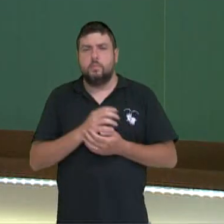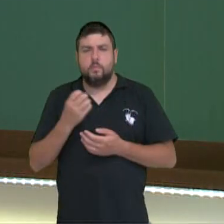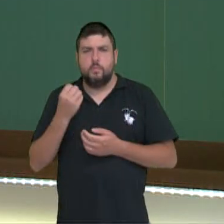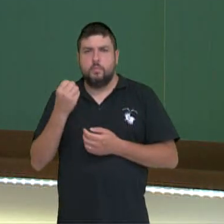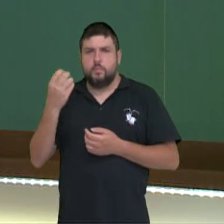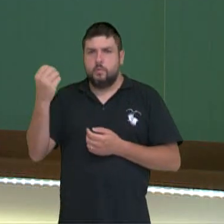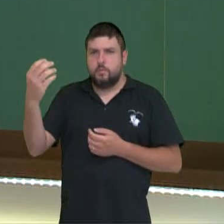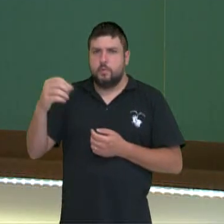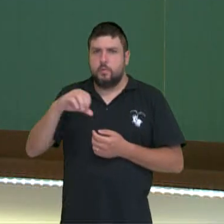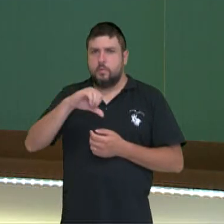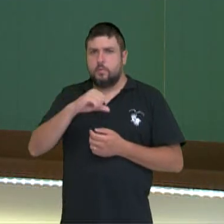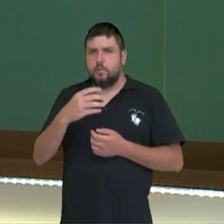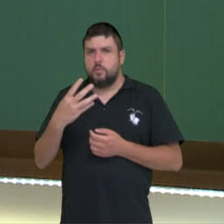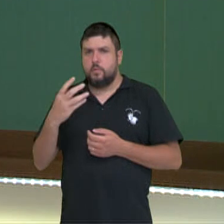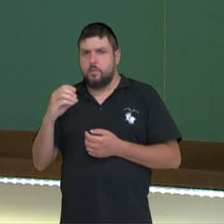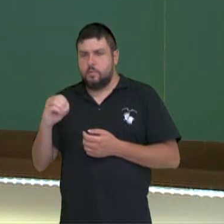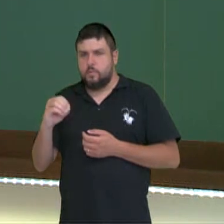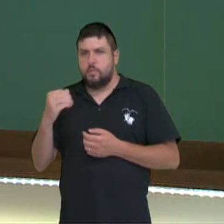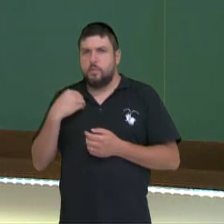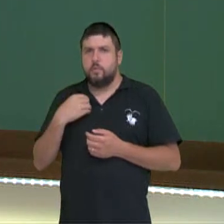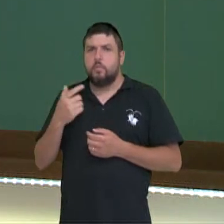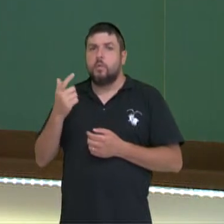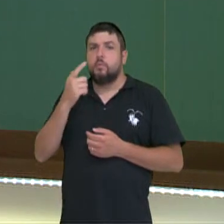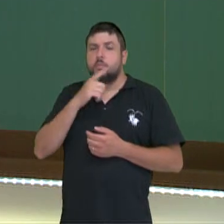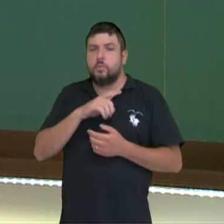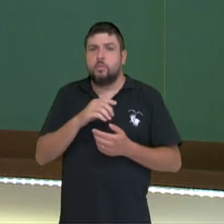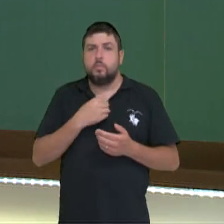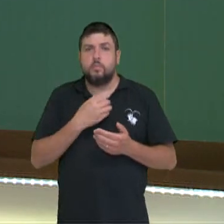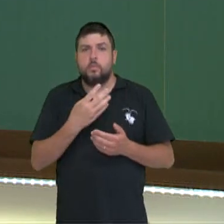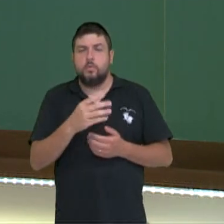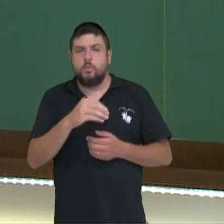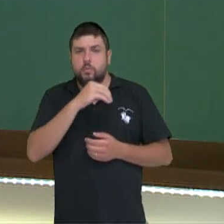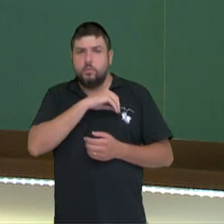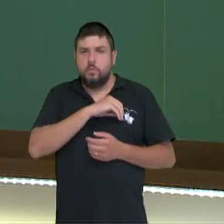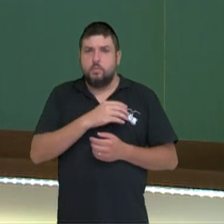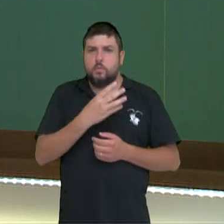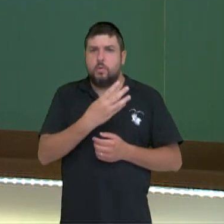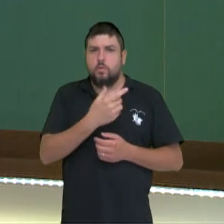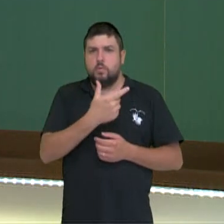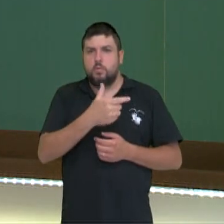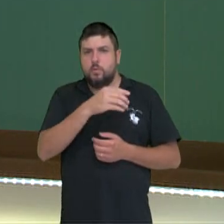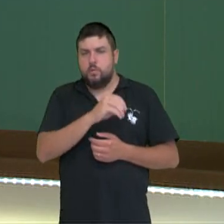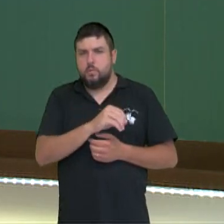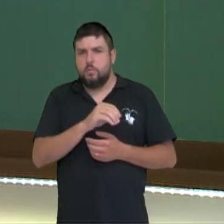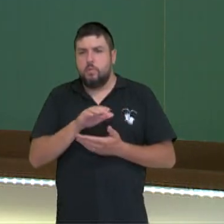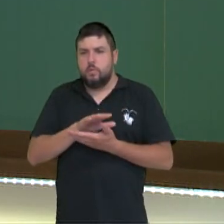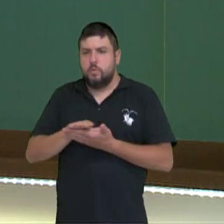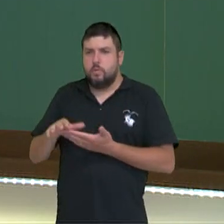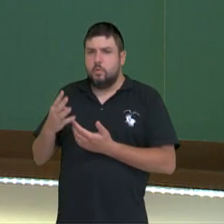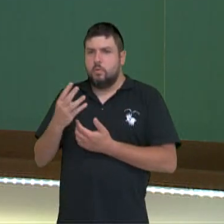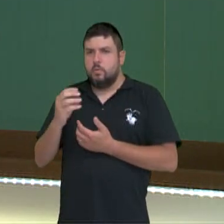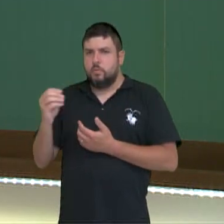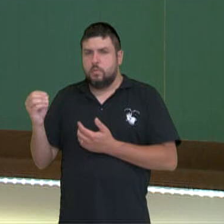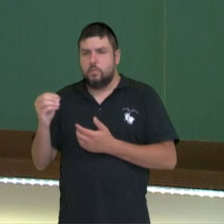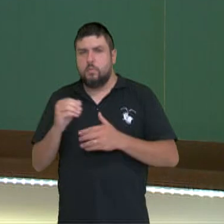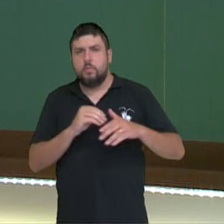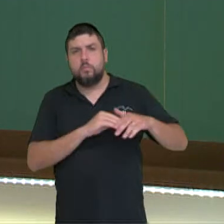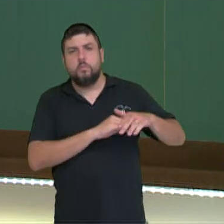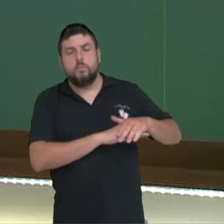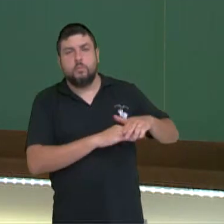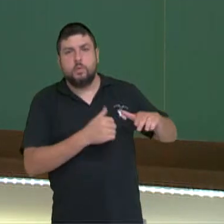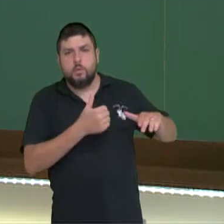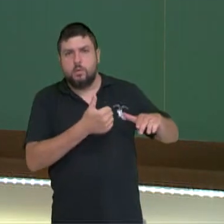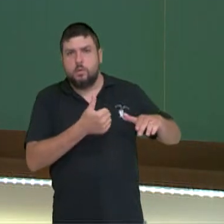940. Ela ganha 420 por mês, mas ela gasta 400. Ela já tem 160 reais na poupança e ela